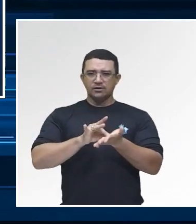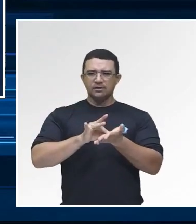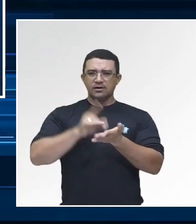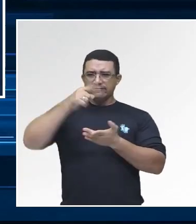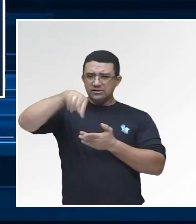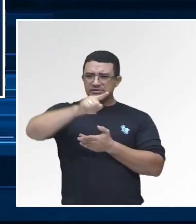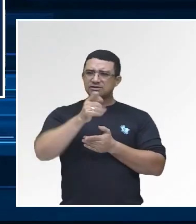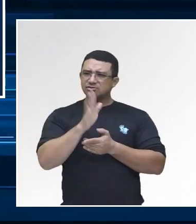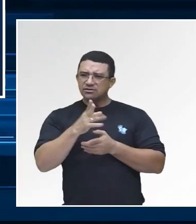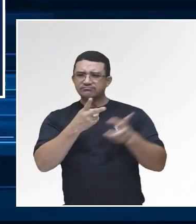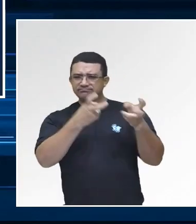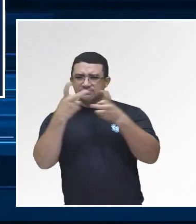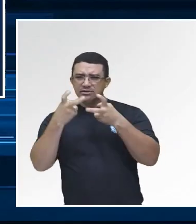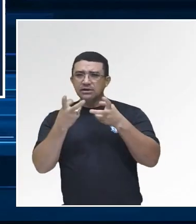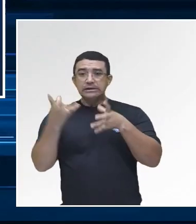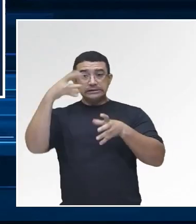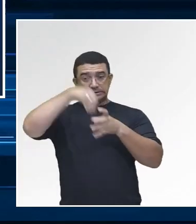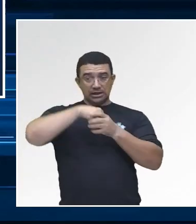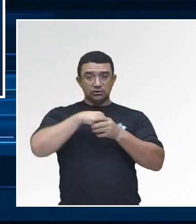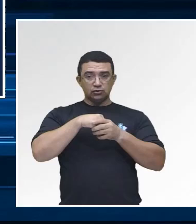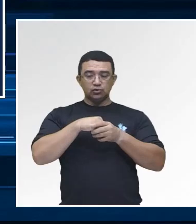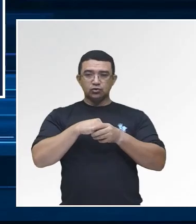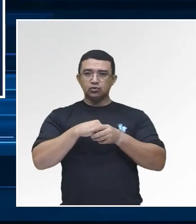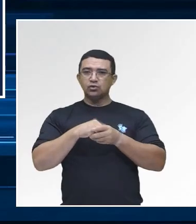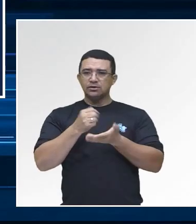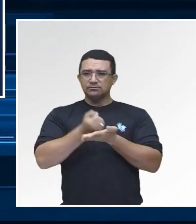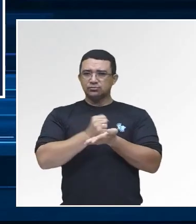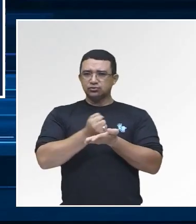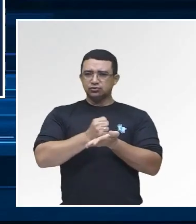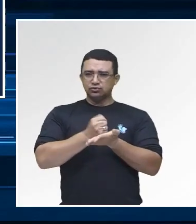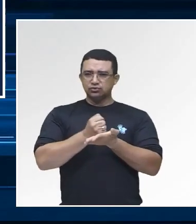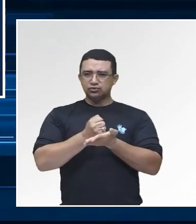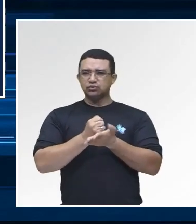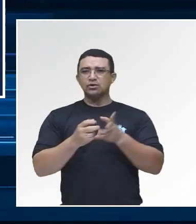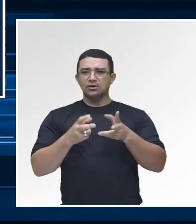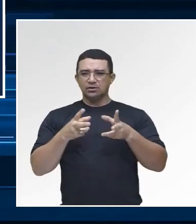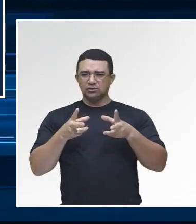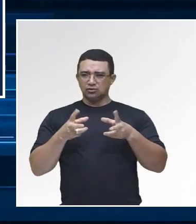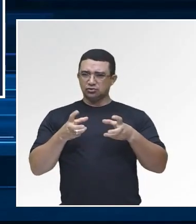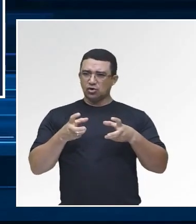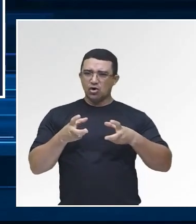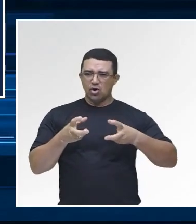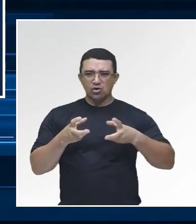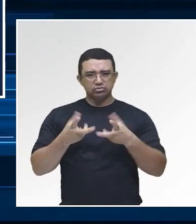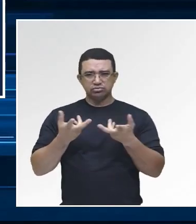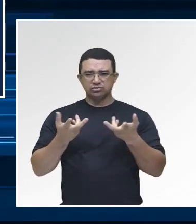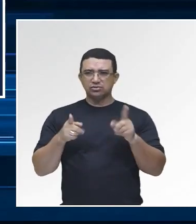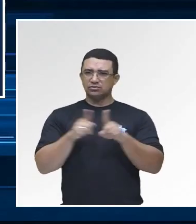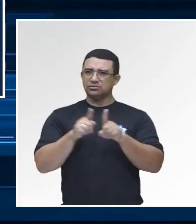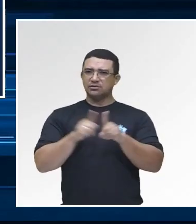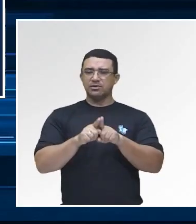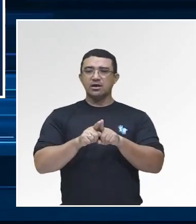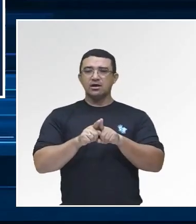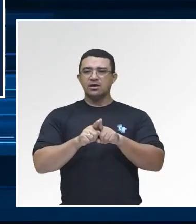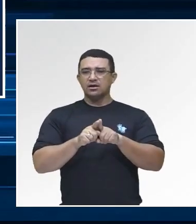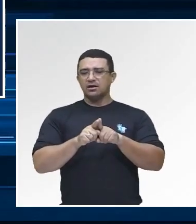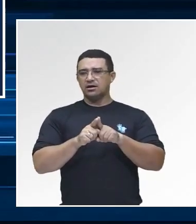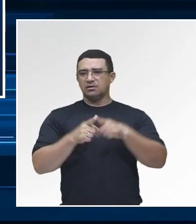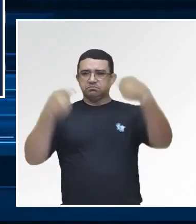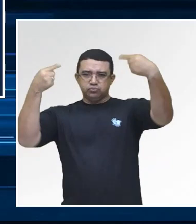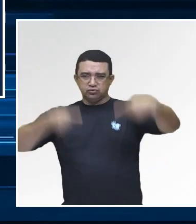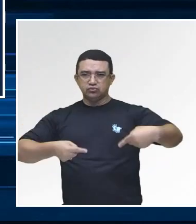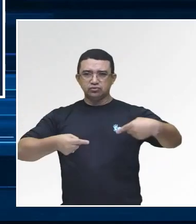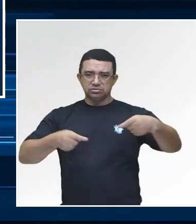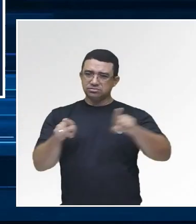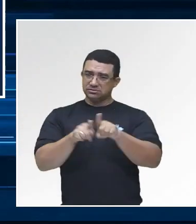né, nos jogos, não tem o narrador, né, que fica lá contando toda a situação que vai acontecendo nos